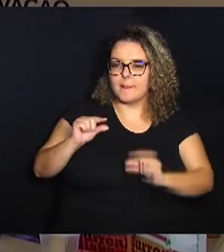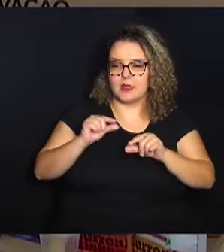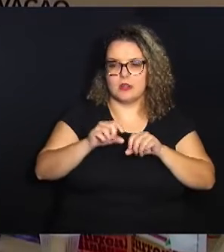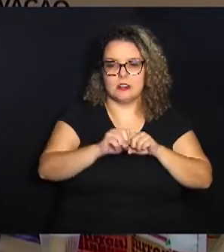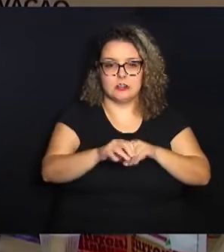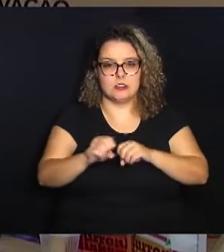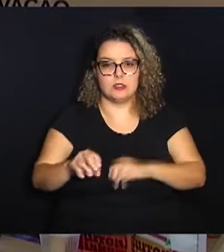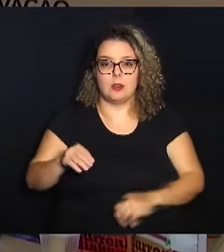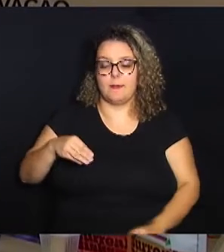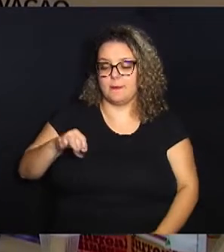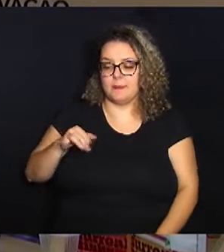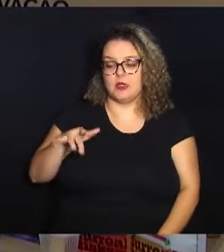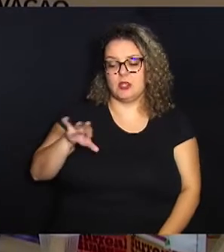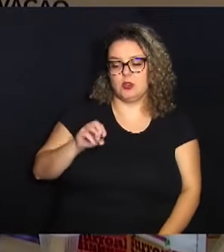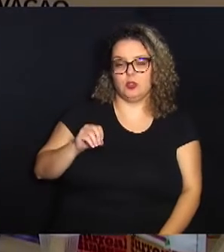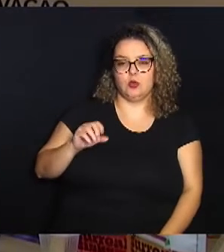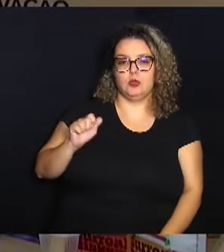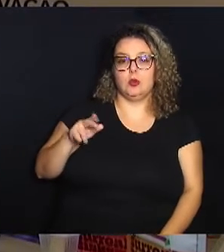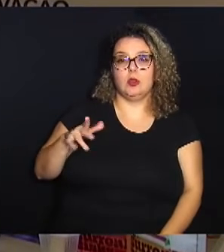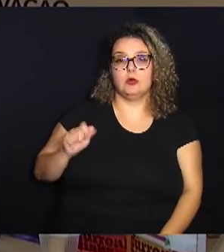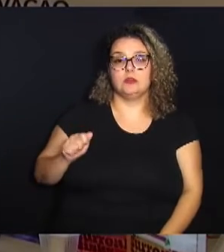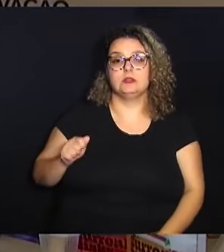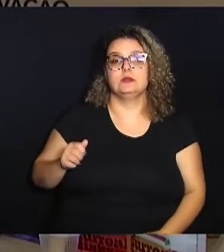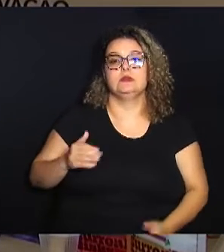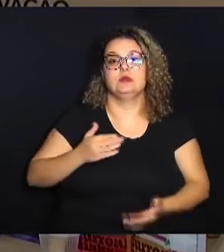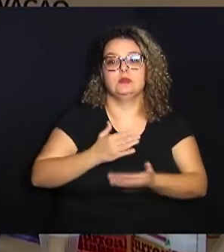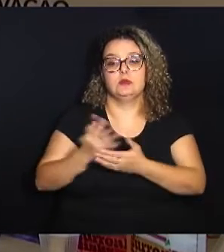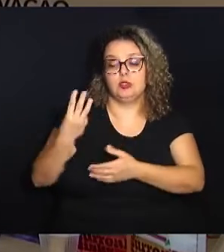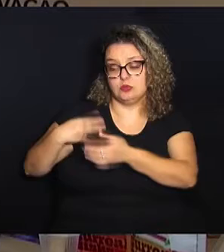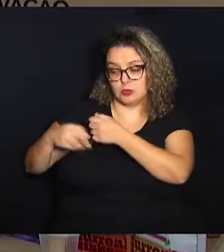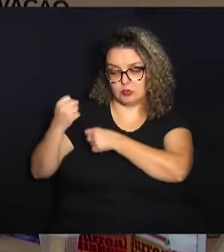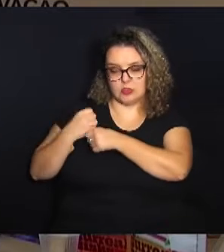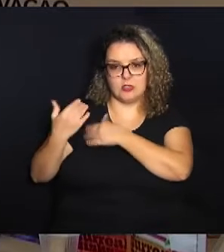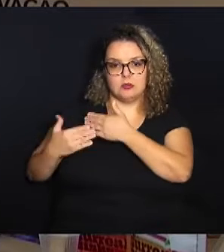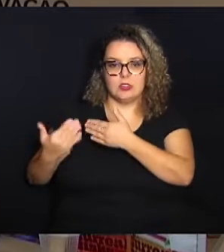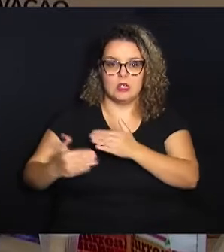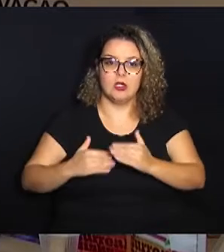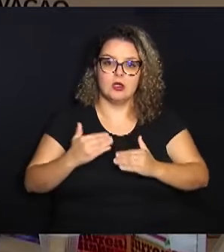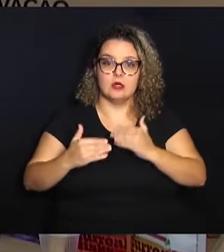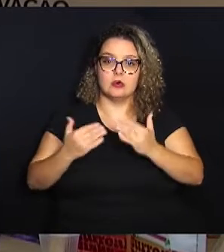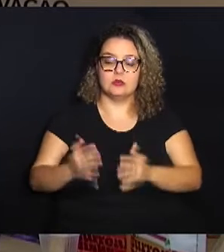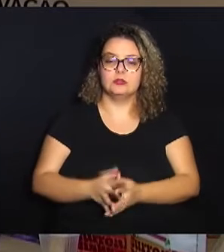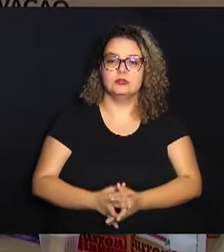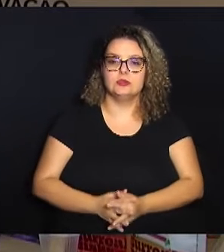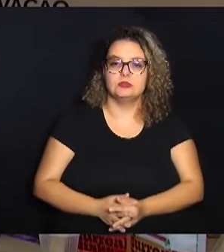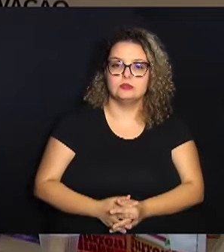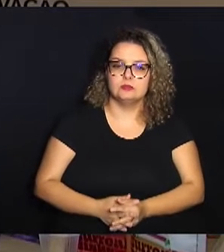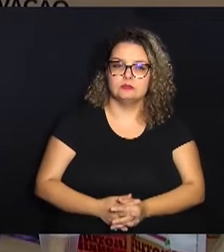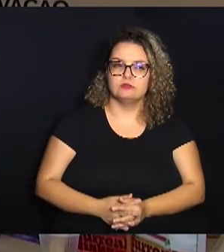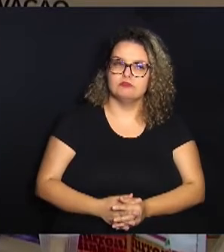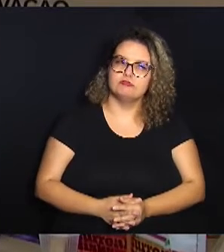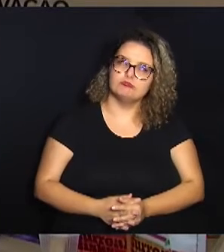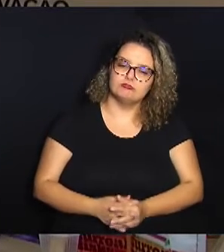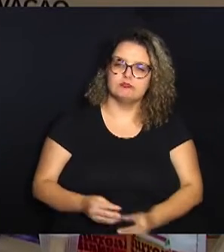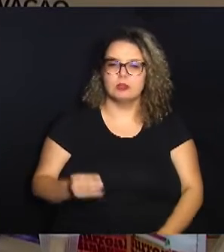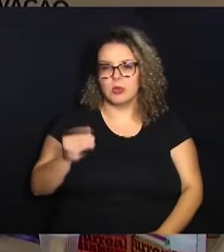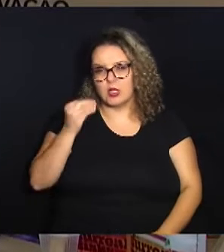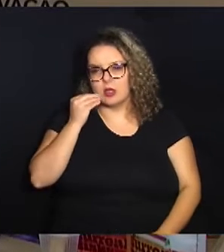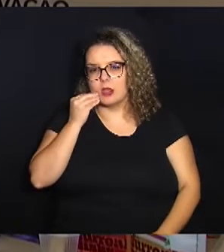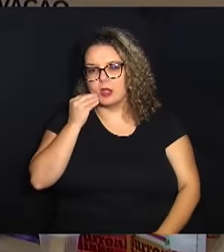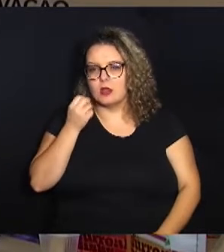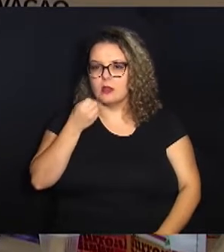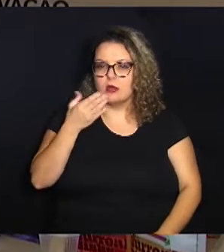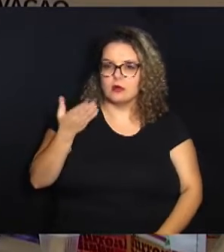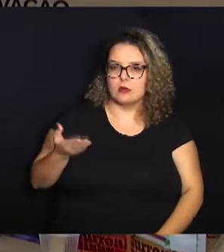fazer um ingrediente alimentício. A gente começou há 3 anos esse desenvolvimento. E a gente testou, vamos ver se fica bom